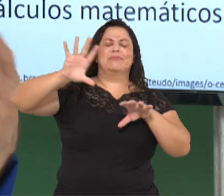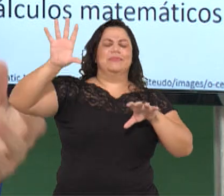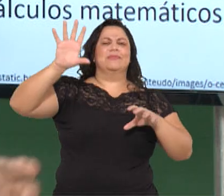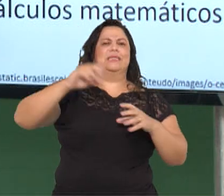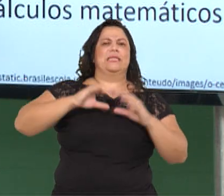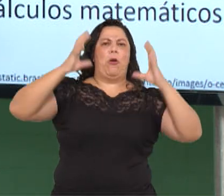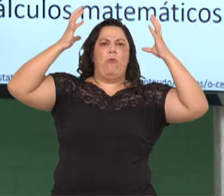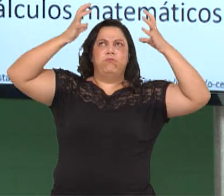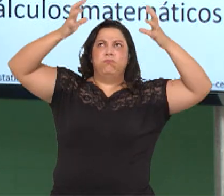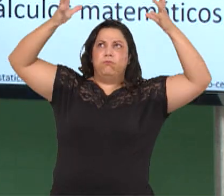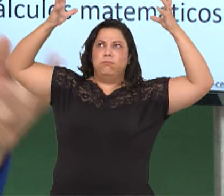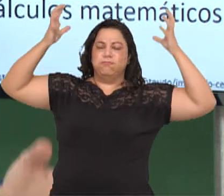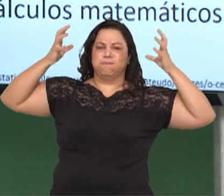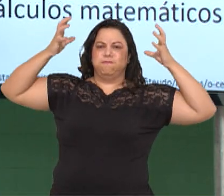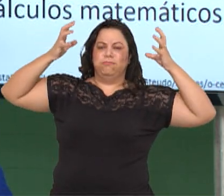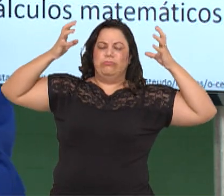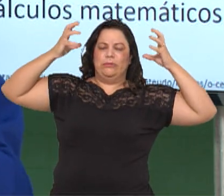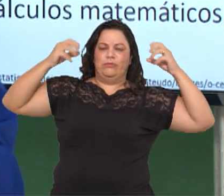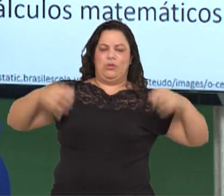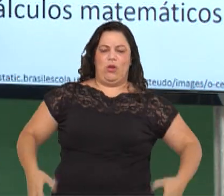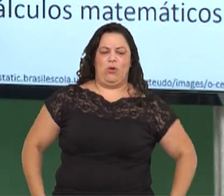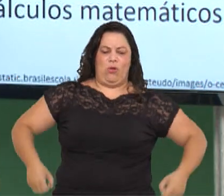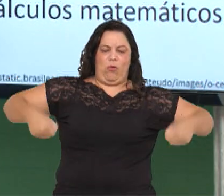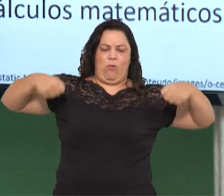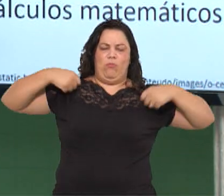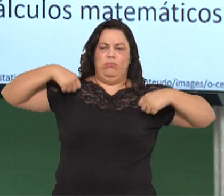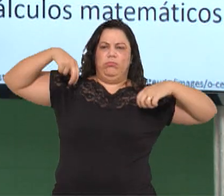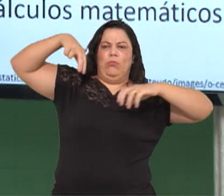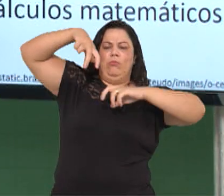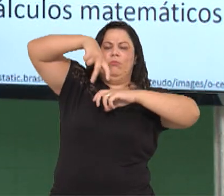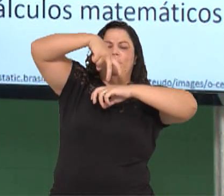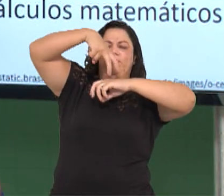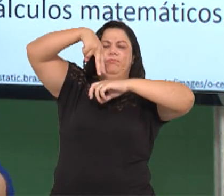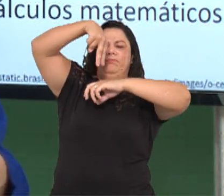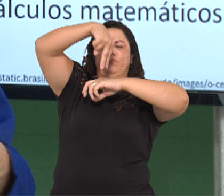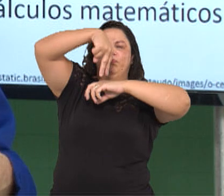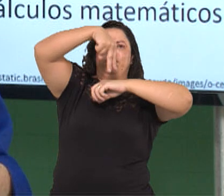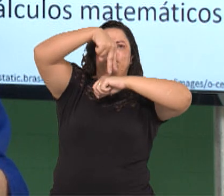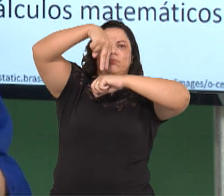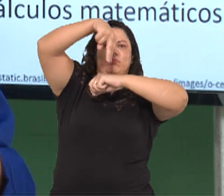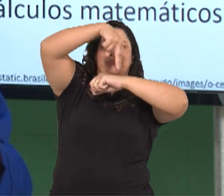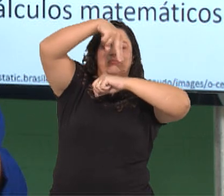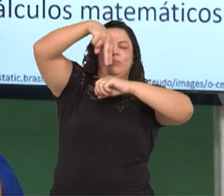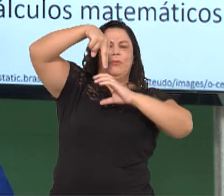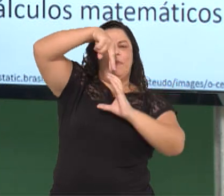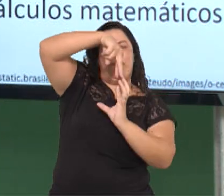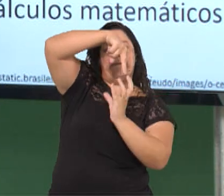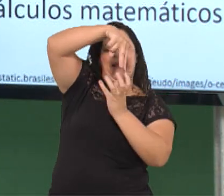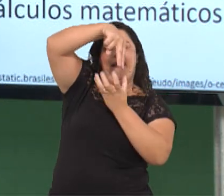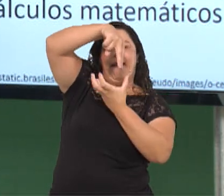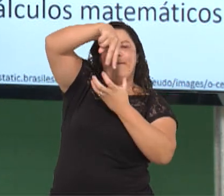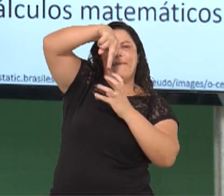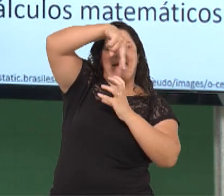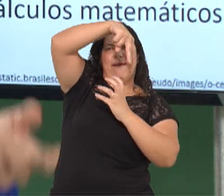toda uma preparação, uma condição física, estudos, toda uma questão para que ele aguente essa viagem. Então,